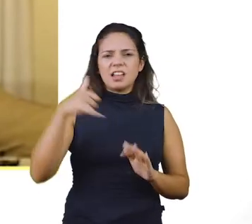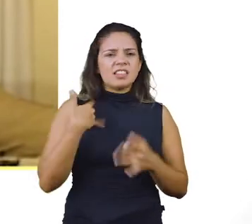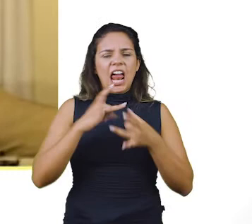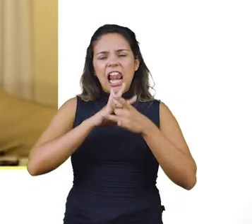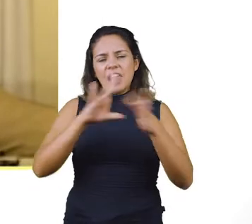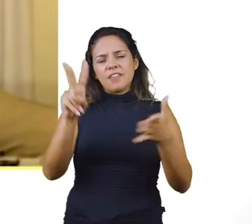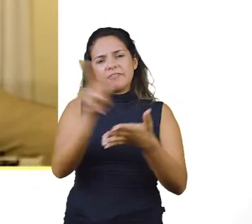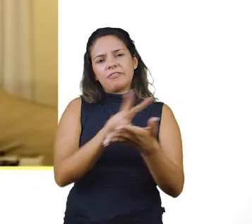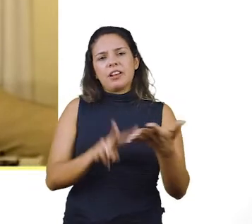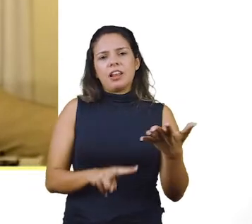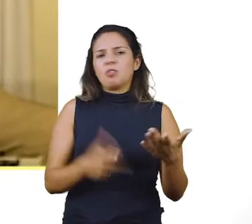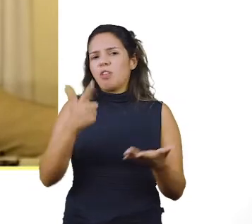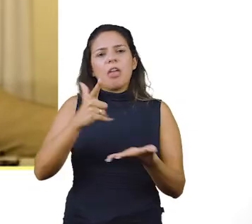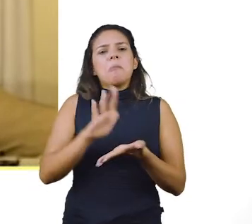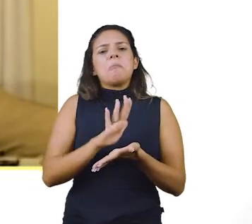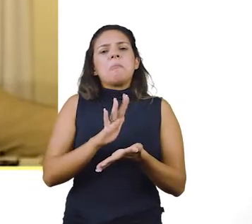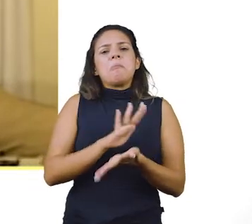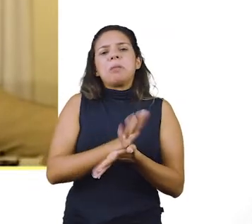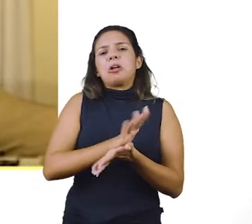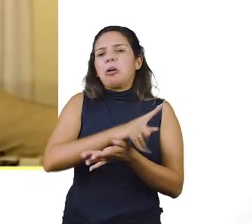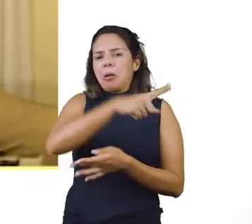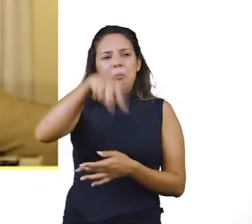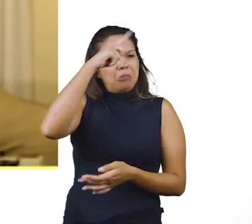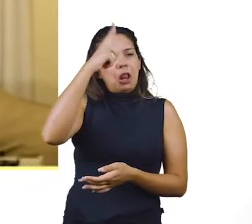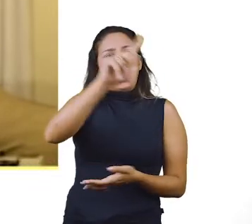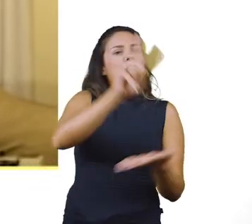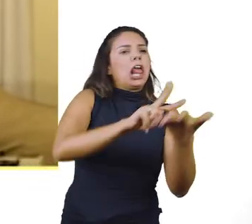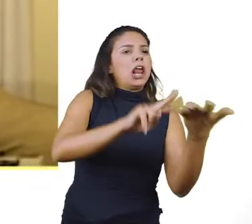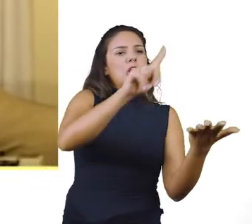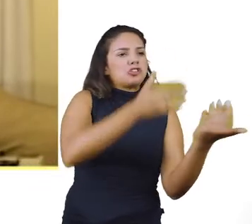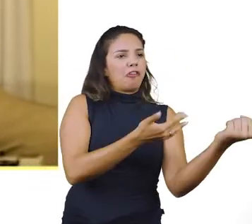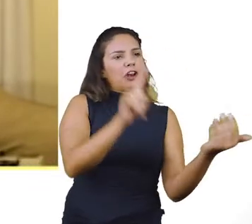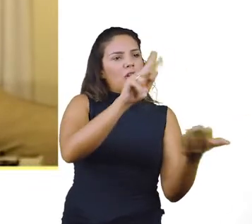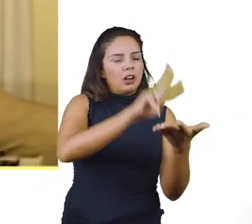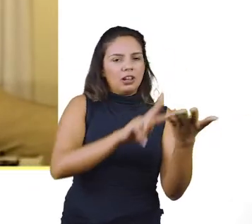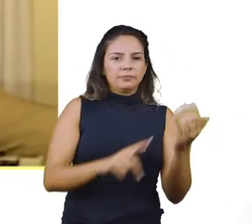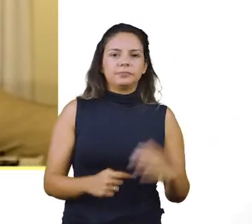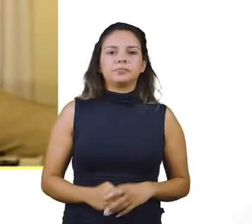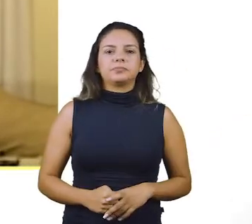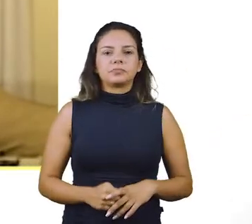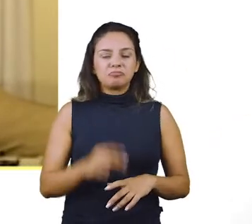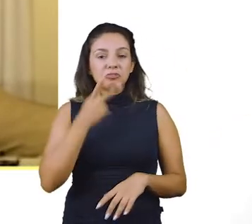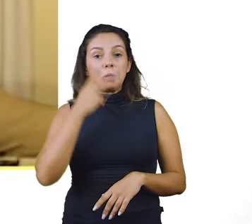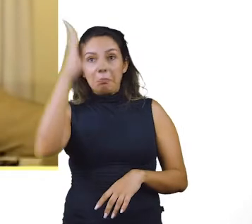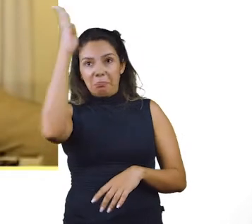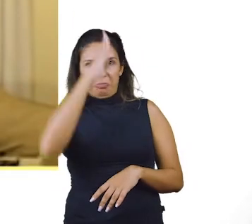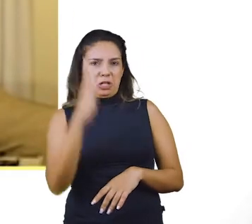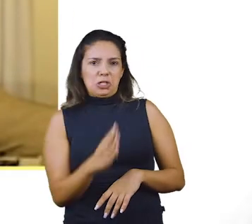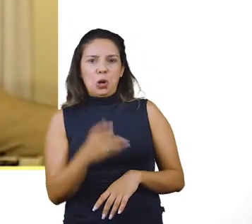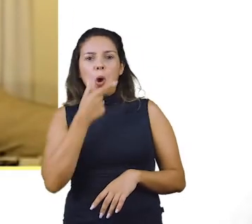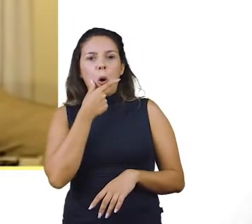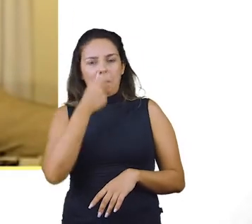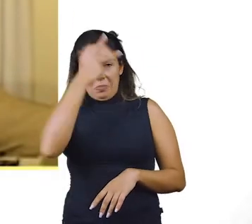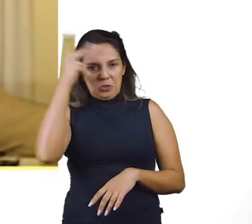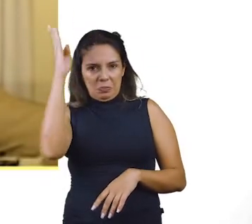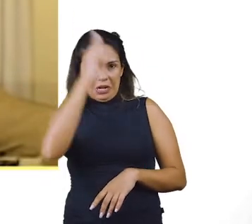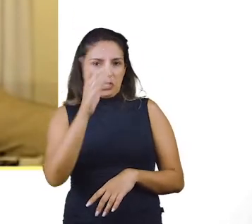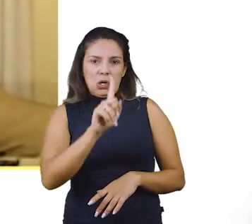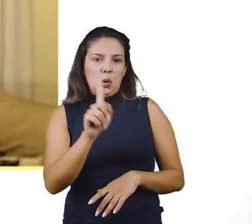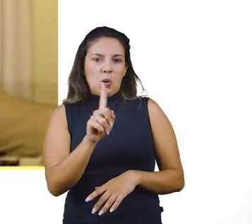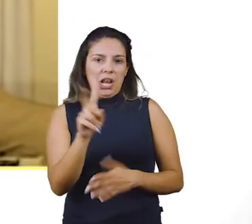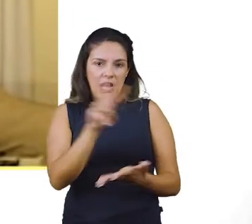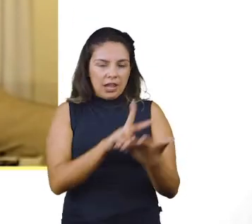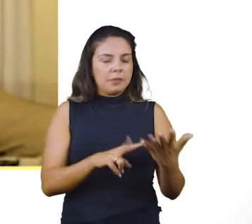sempre embutido nessa questão de que não lê. Não gosta dessa questão de brasileiro também que não lê, não. Eu acho que tudo tem um